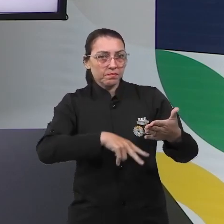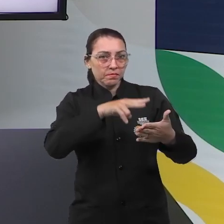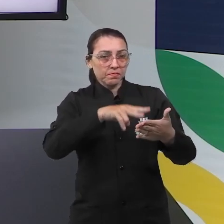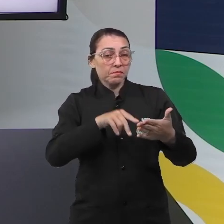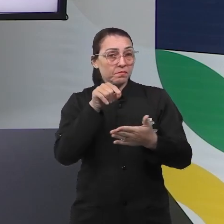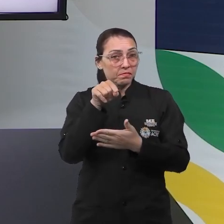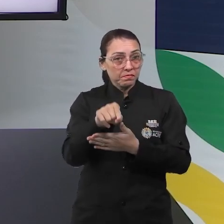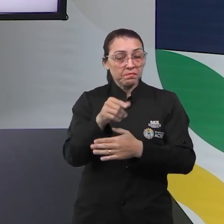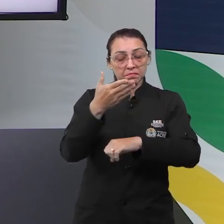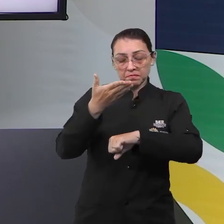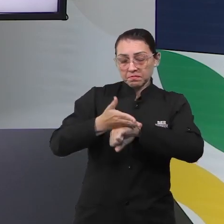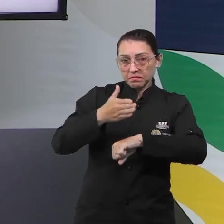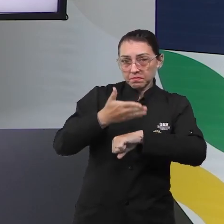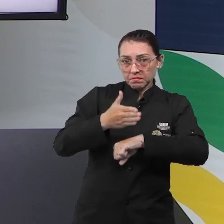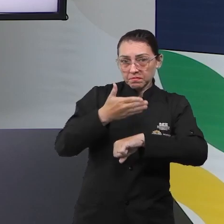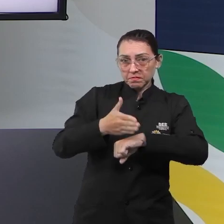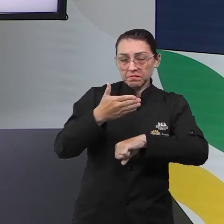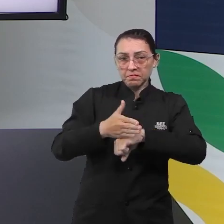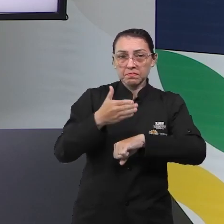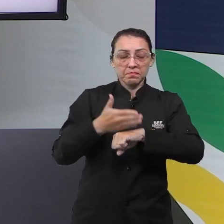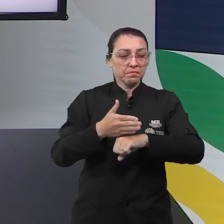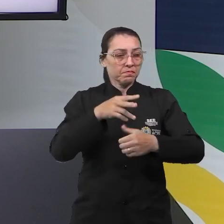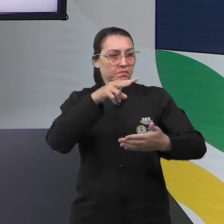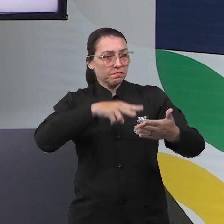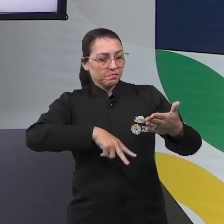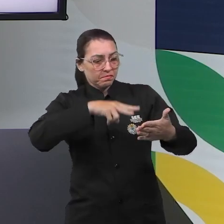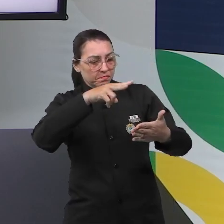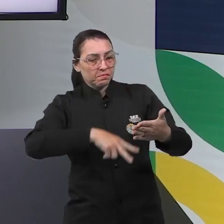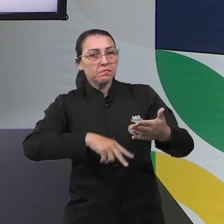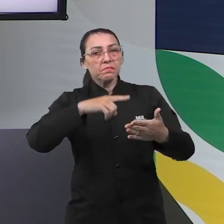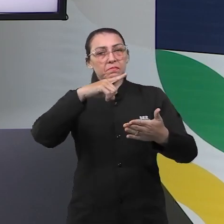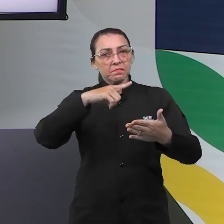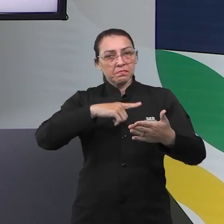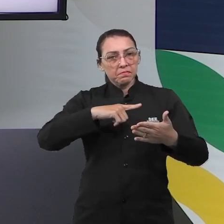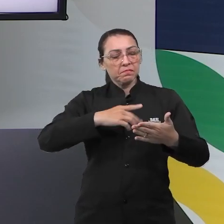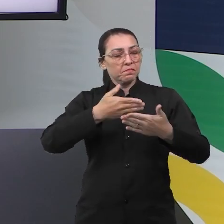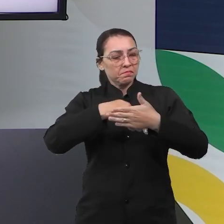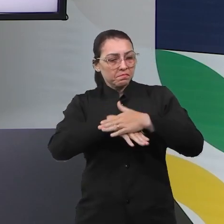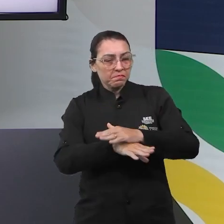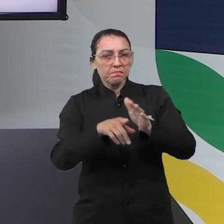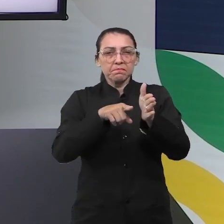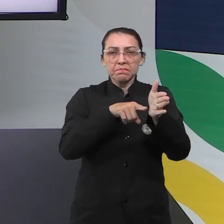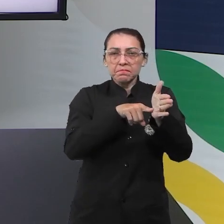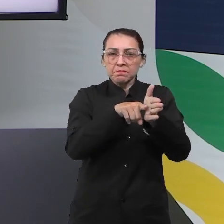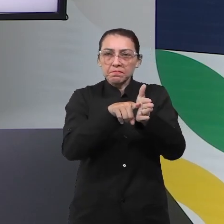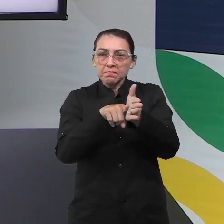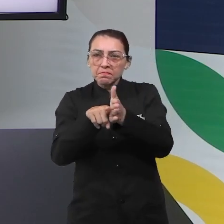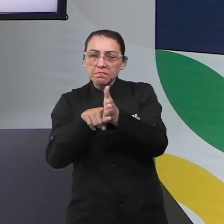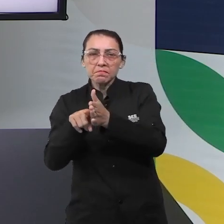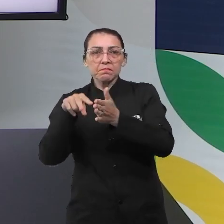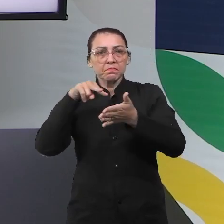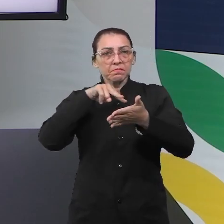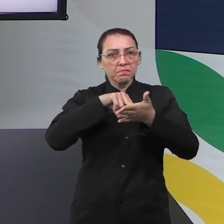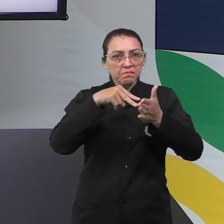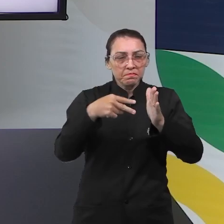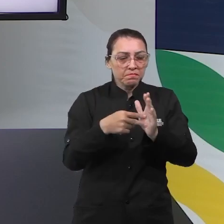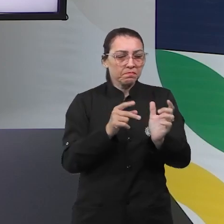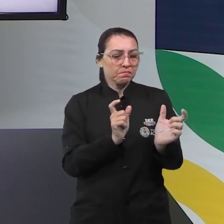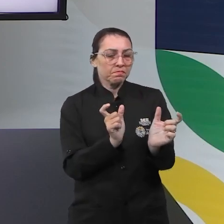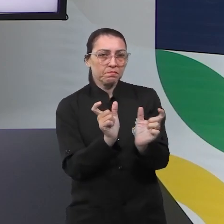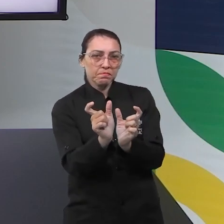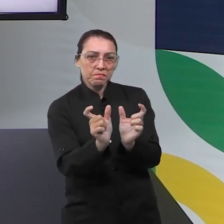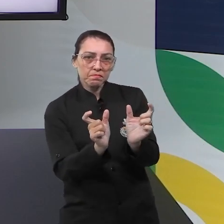mais que você pratica esse ato da leitura, que você tem esse hábito de pesquisar o significado da